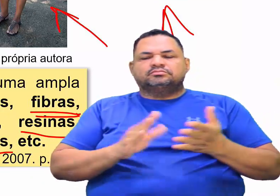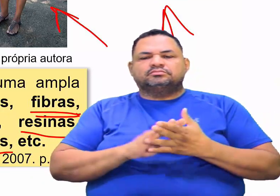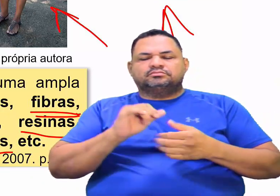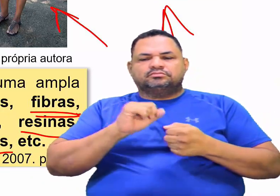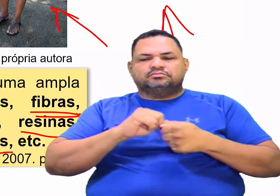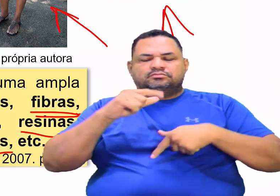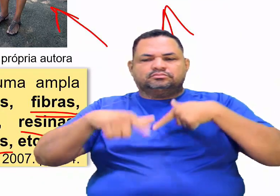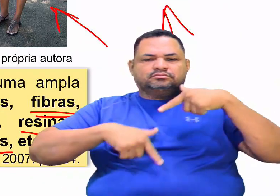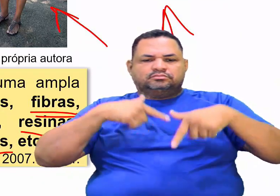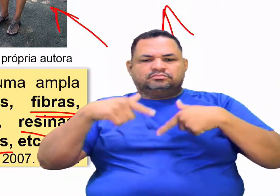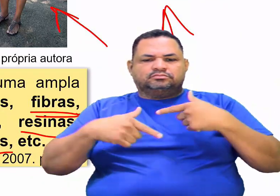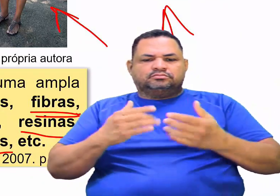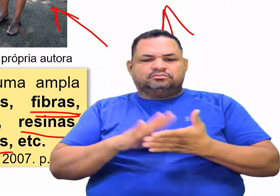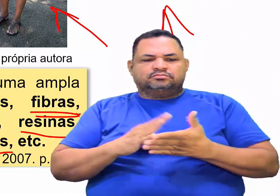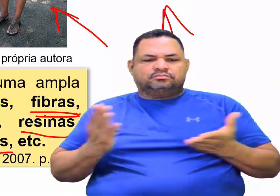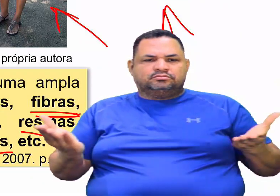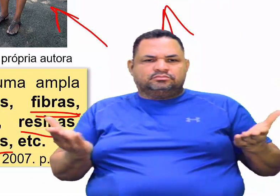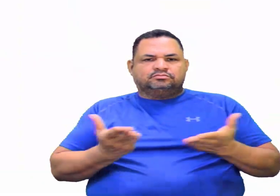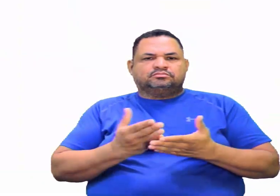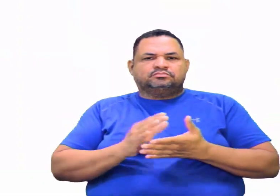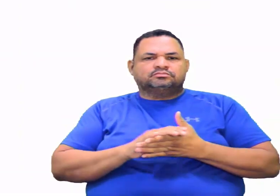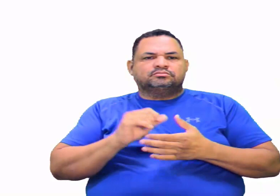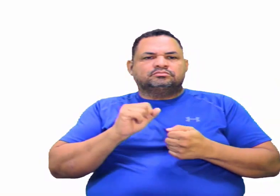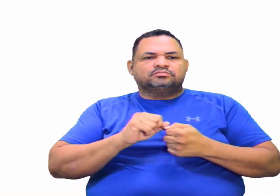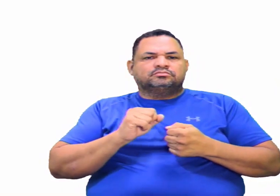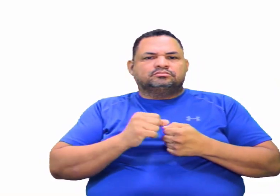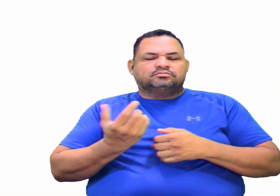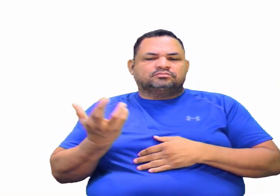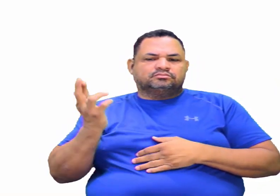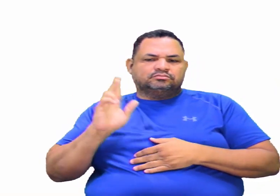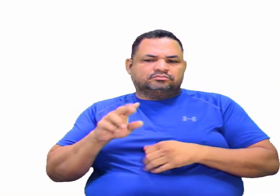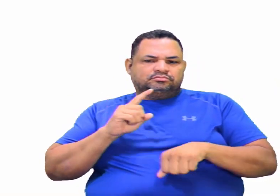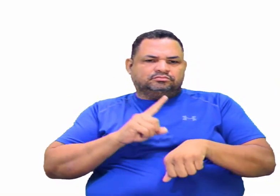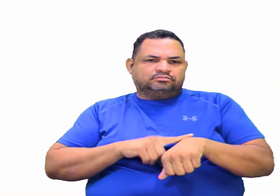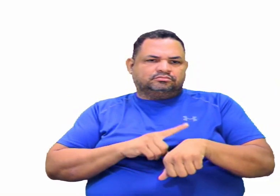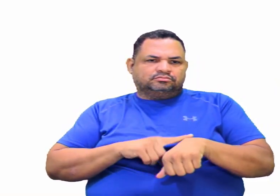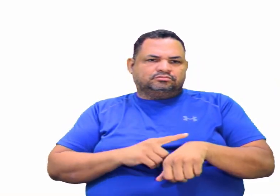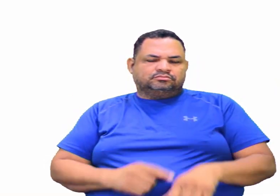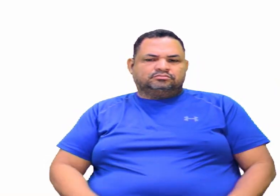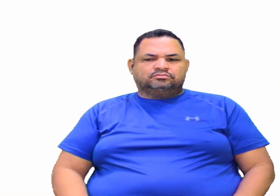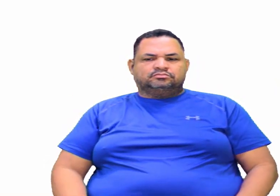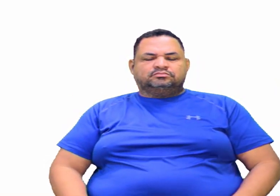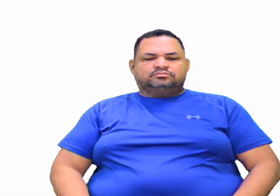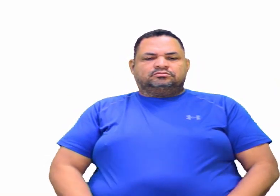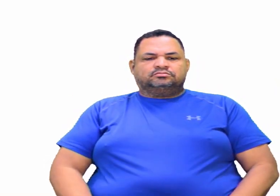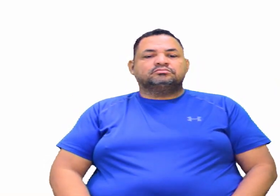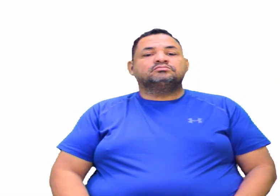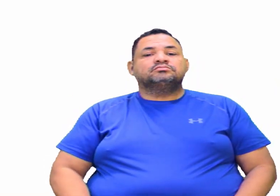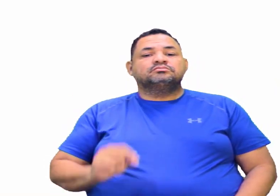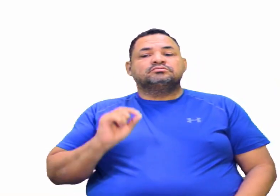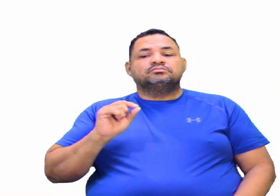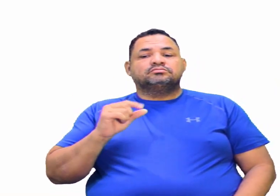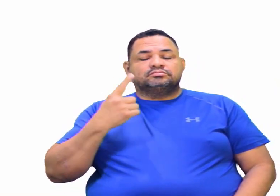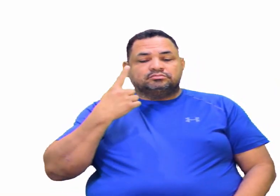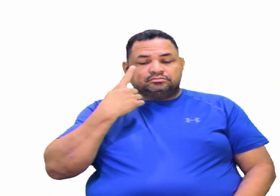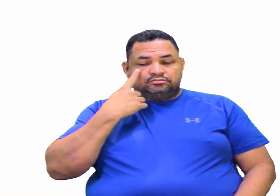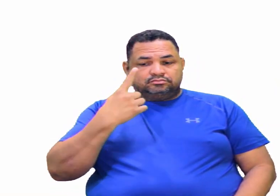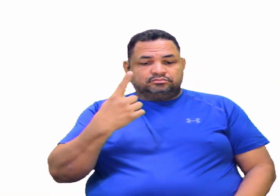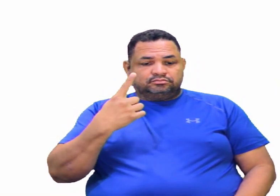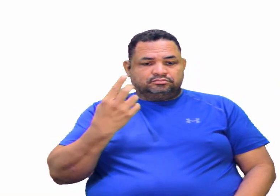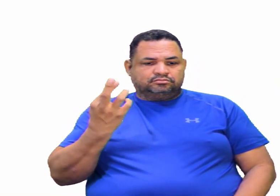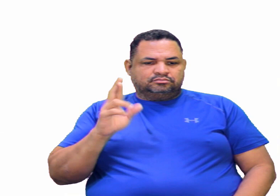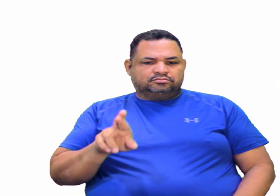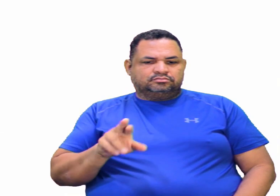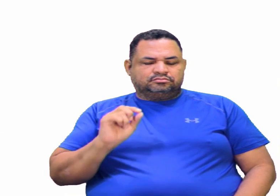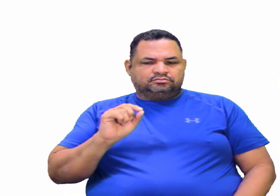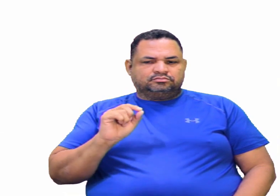suas produções. E agora nós vamos para a nossa atividade recuperativa, né? Vamos ver o que você vai